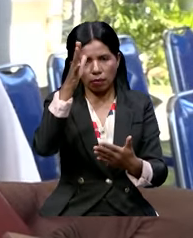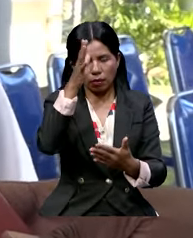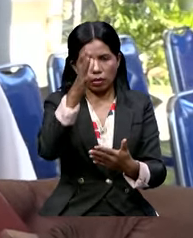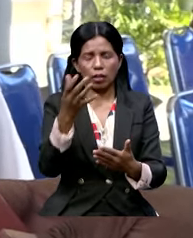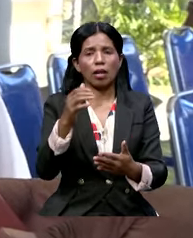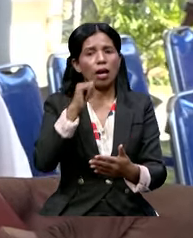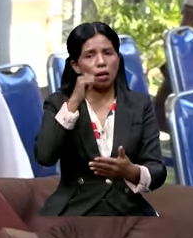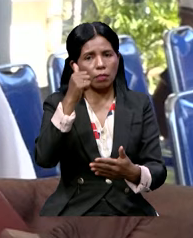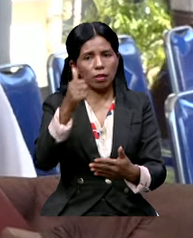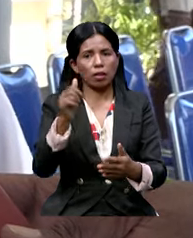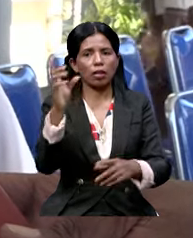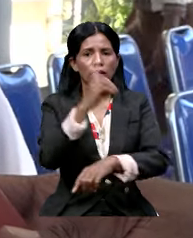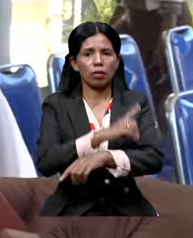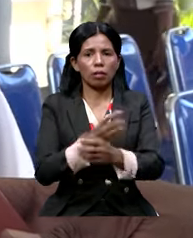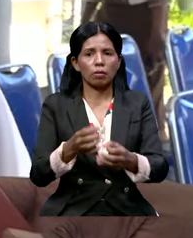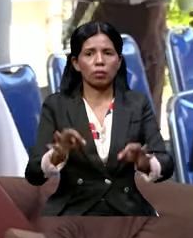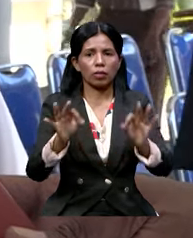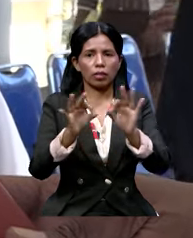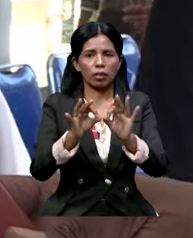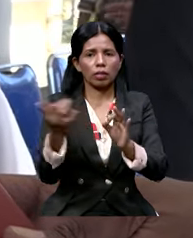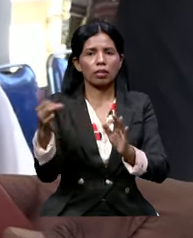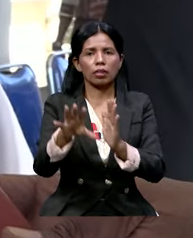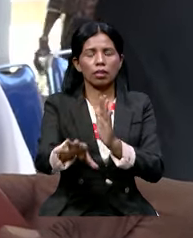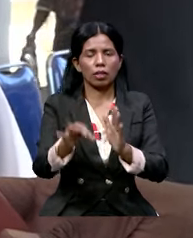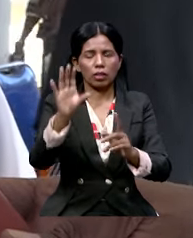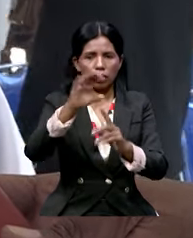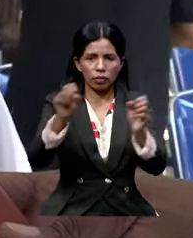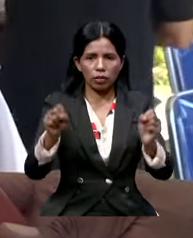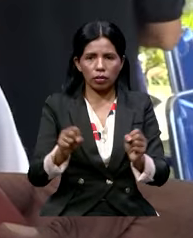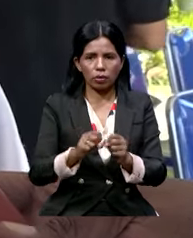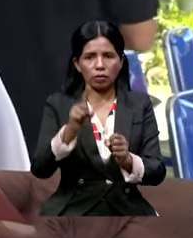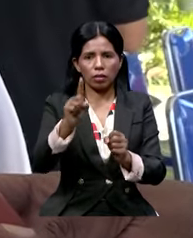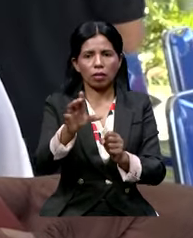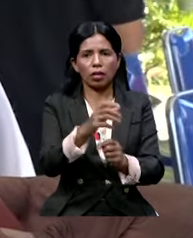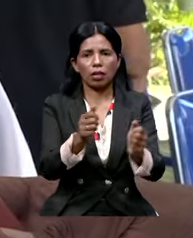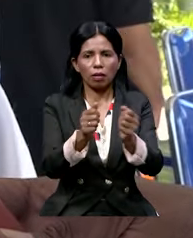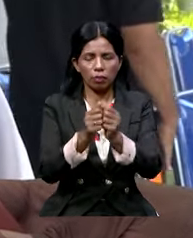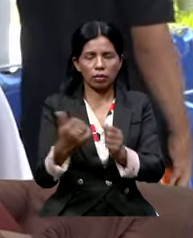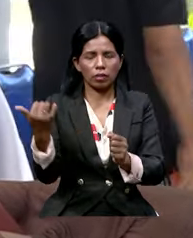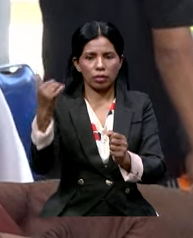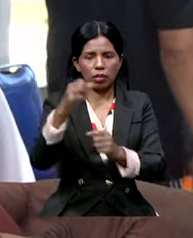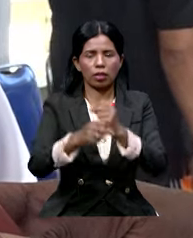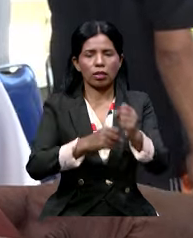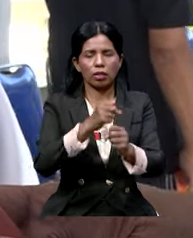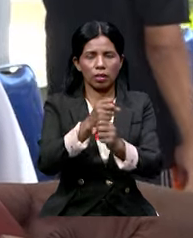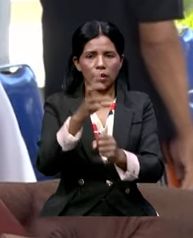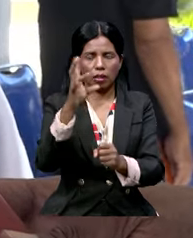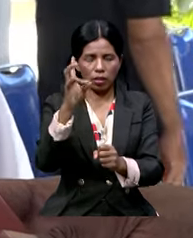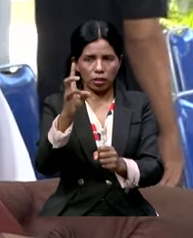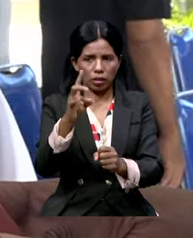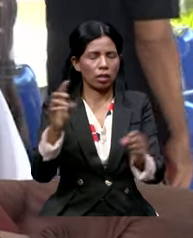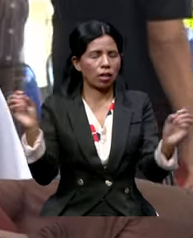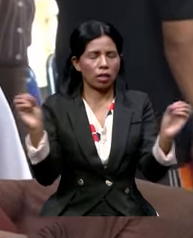importante. Sira se hili sir ne sef suku ida, lider ida, tebe akompanyi sira ia durante tina hitu ne lara. I